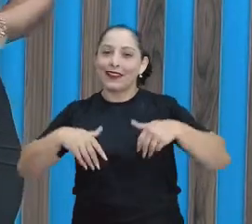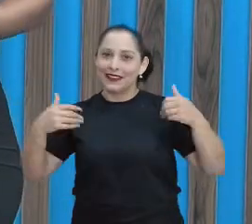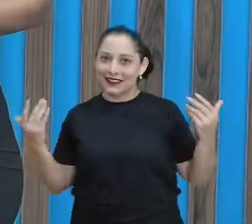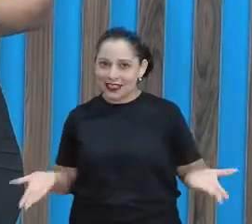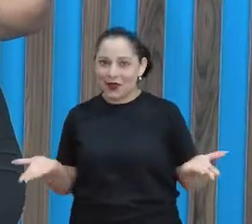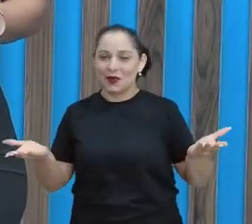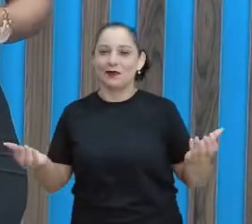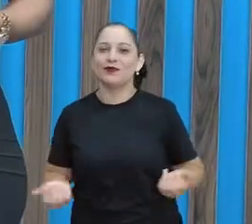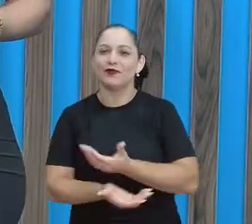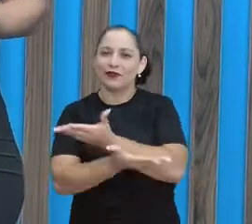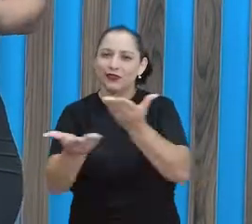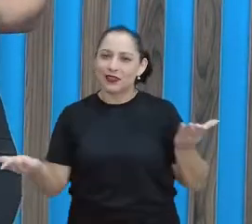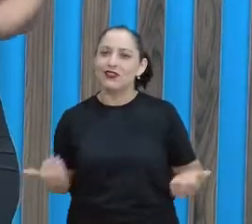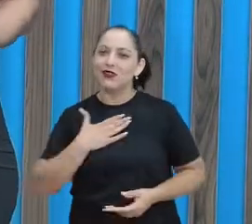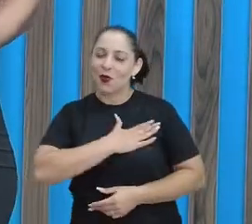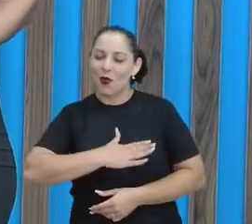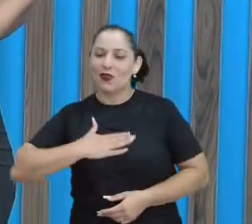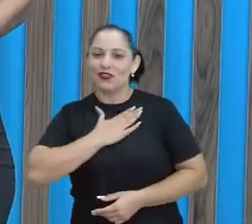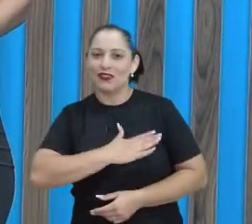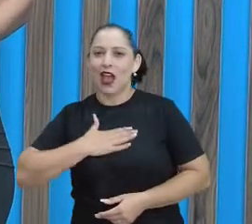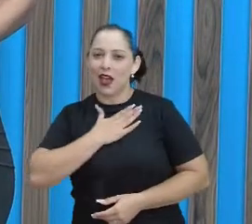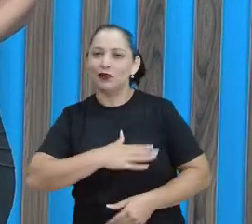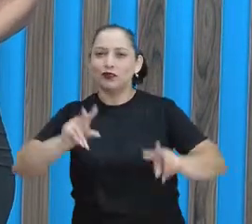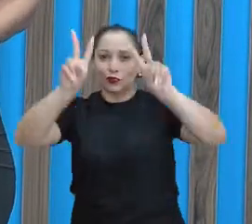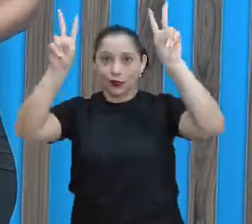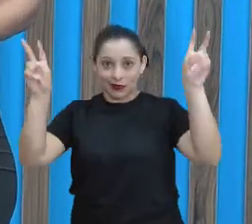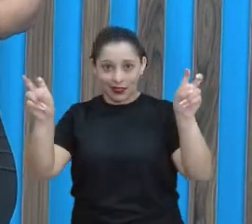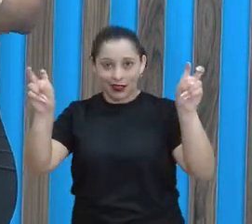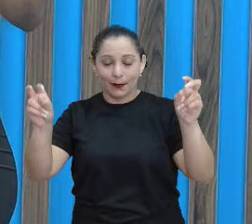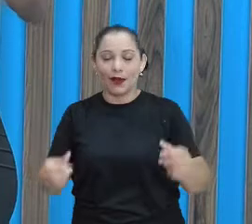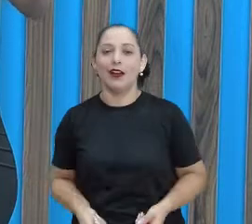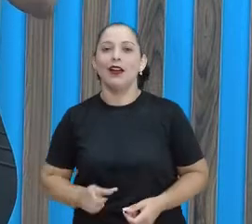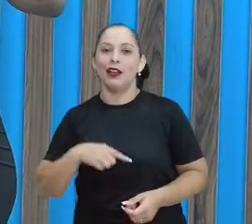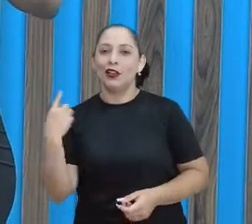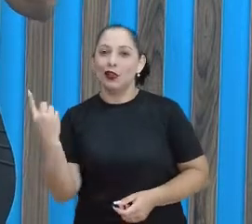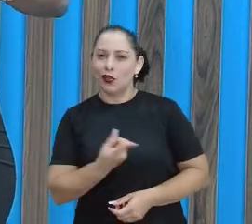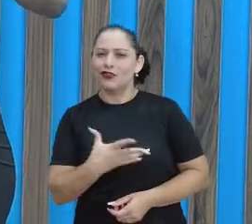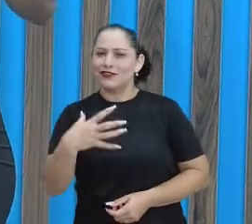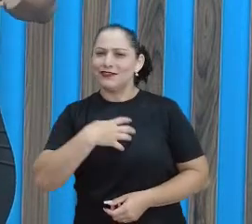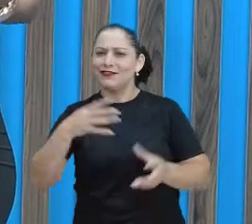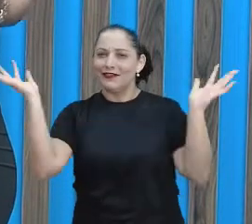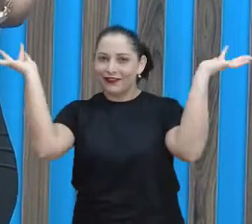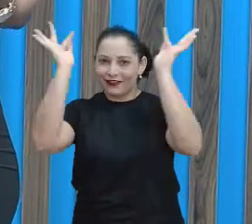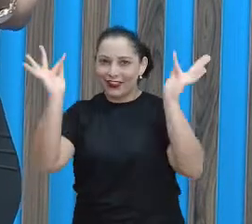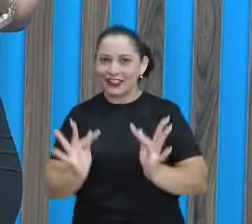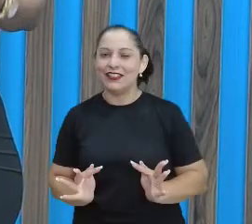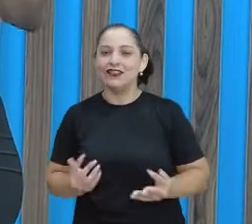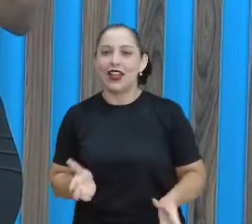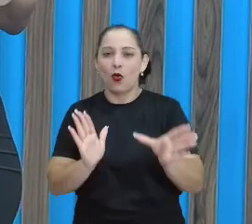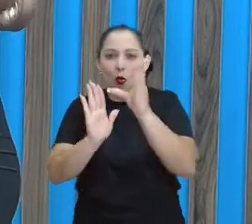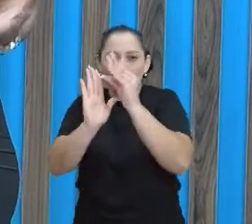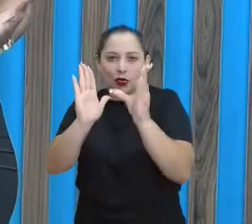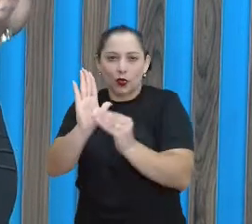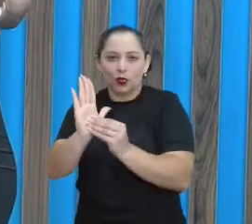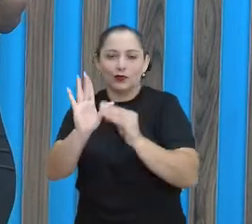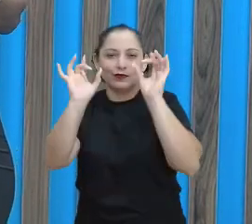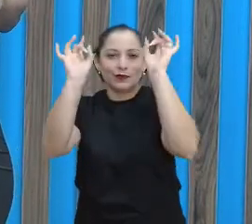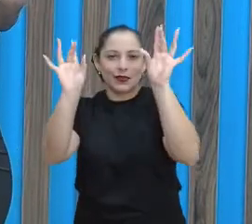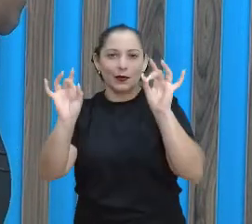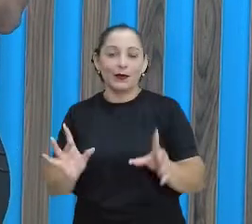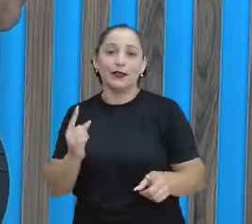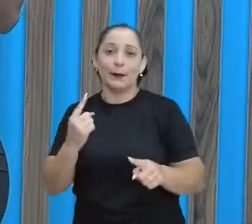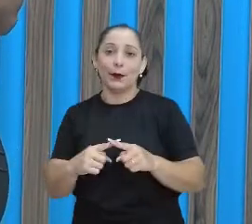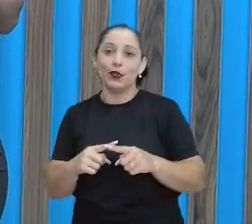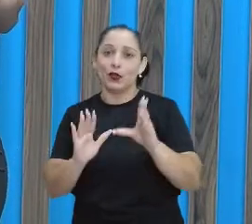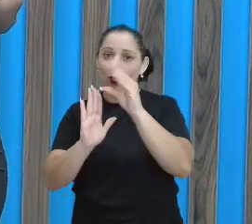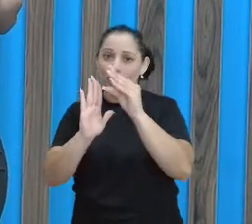Então, espero que vocês tenham gostado dessa temática. Nós ficamos felizes também em construir esse material, principalmente porque esse material